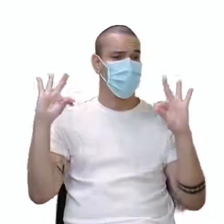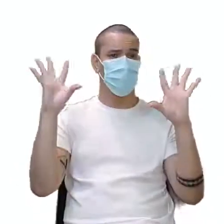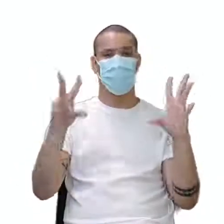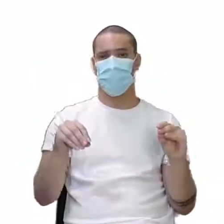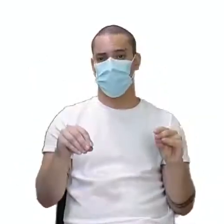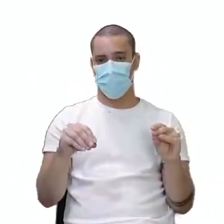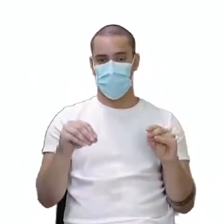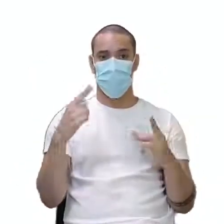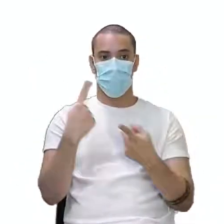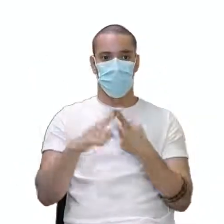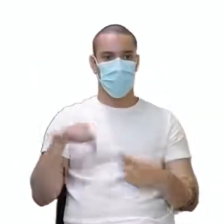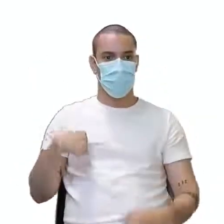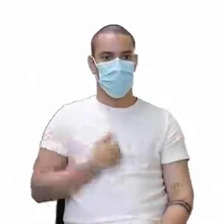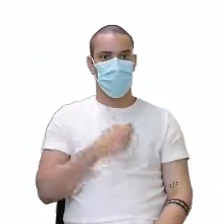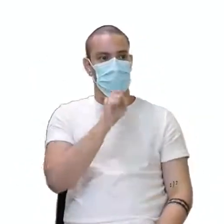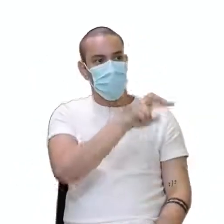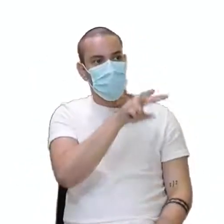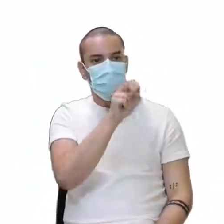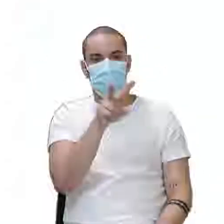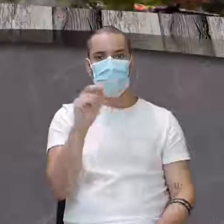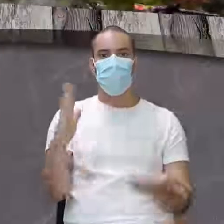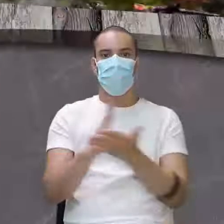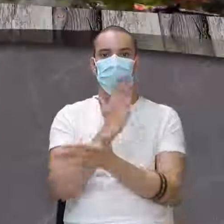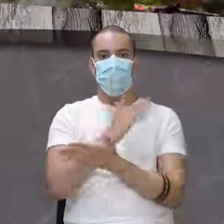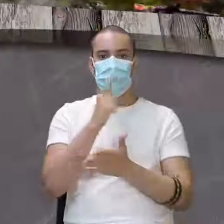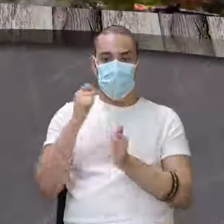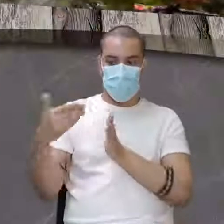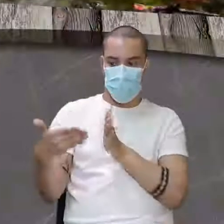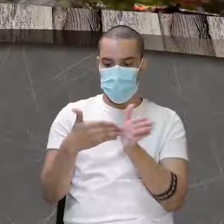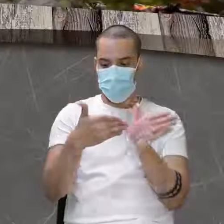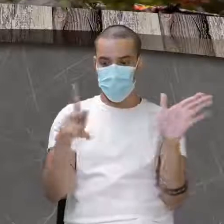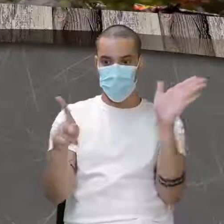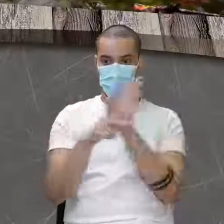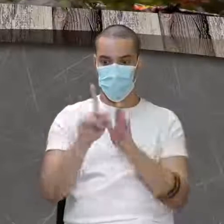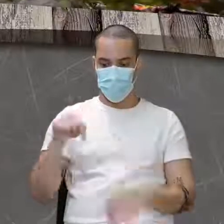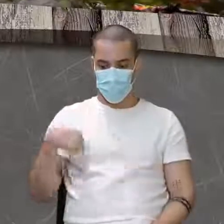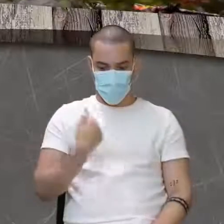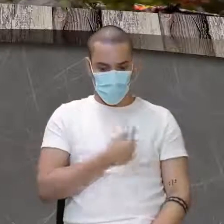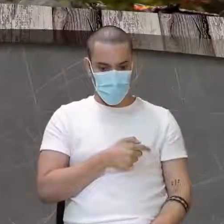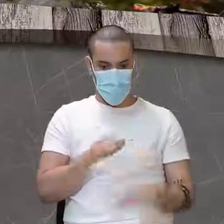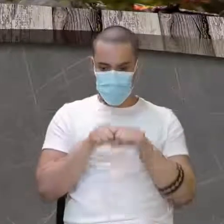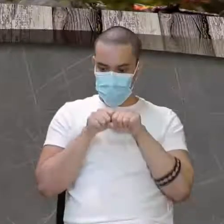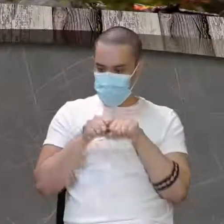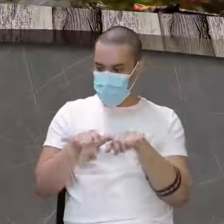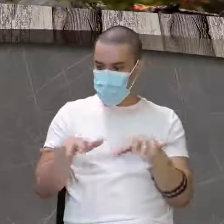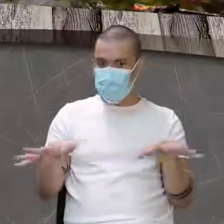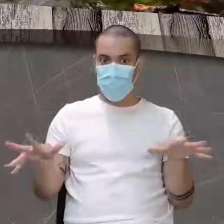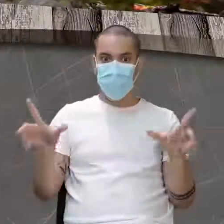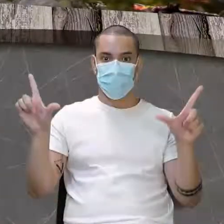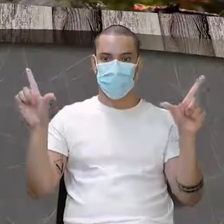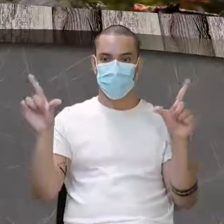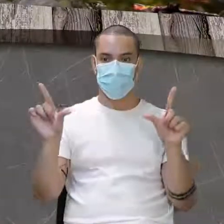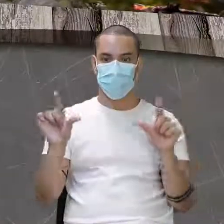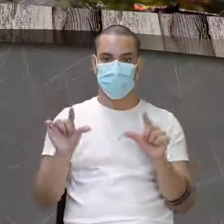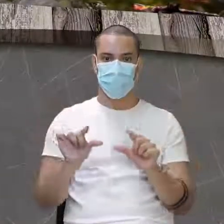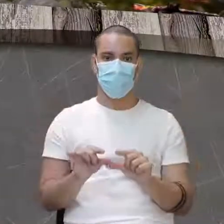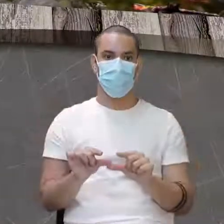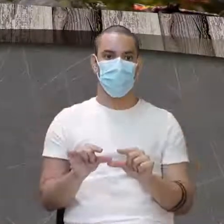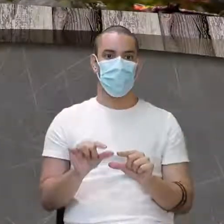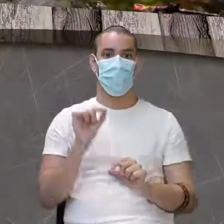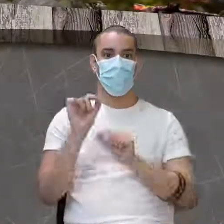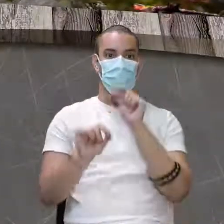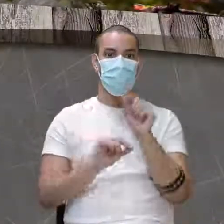ciclicidade. A gente está vendo que muitos dos rios, né, dos nossos corpos hídricos, estão diminuindo